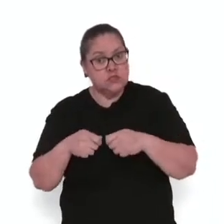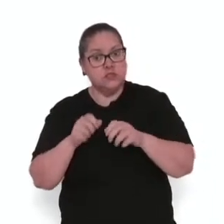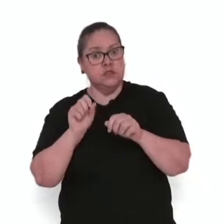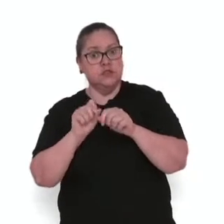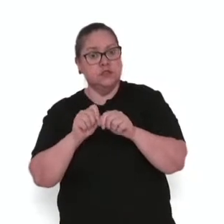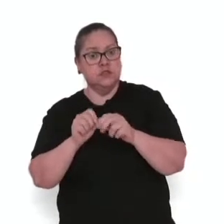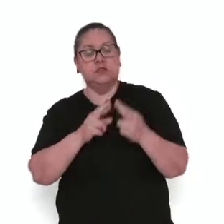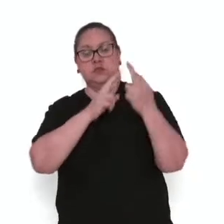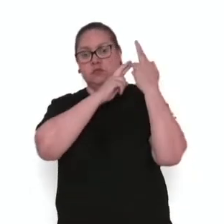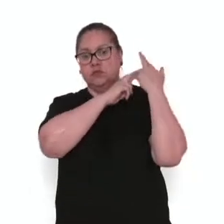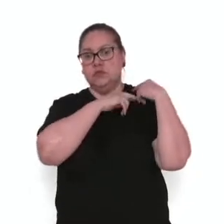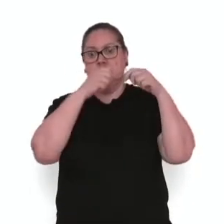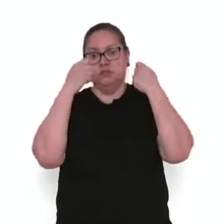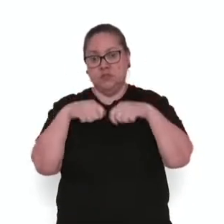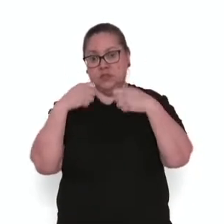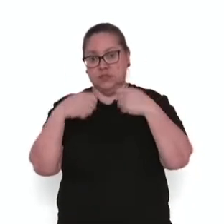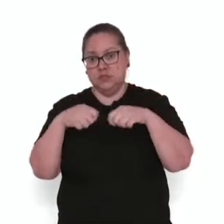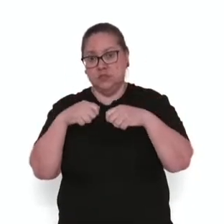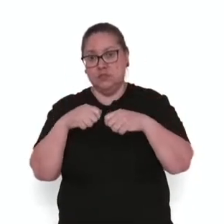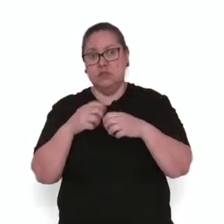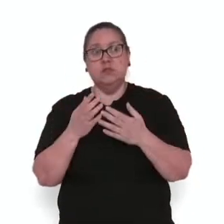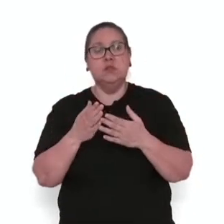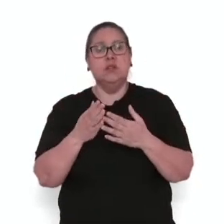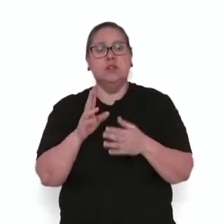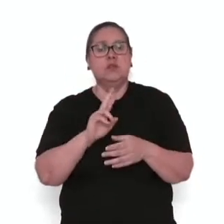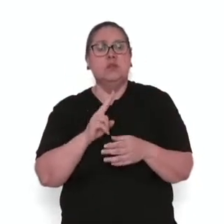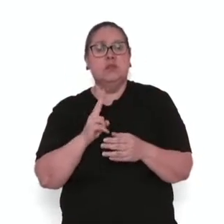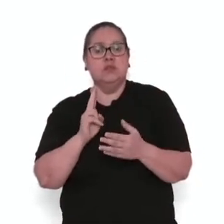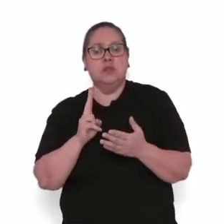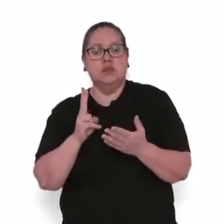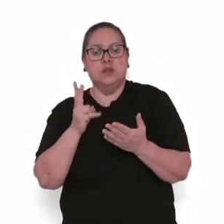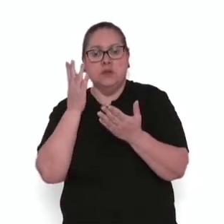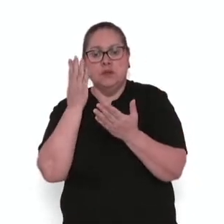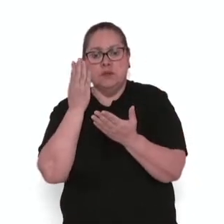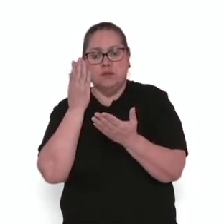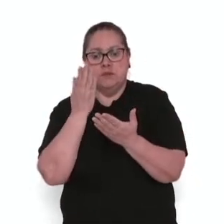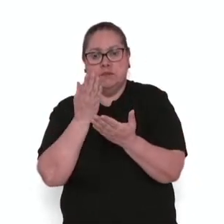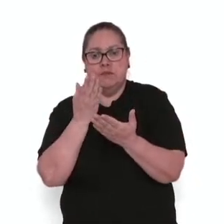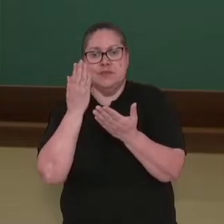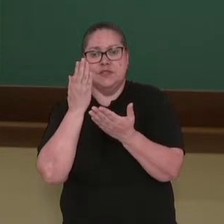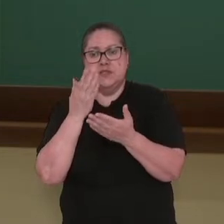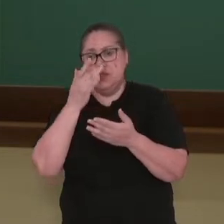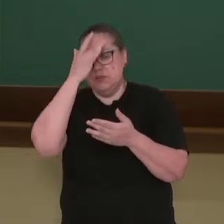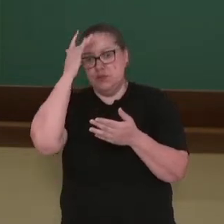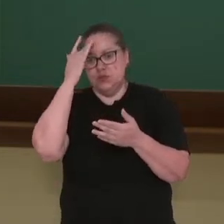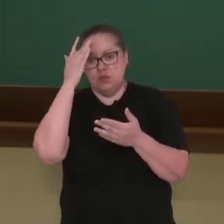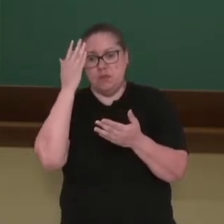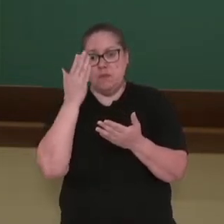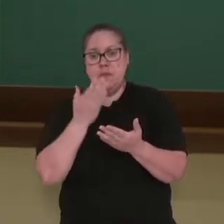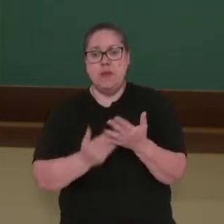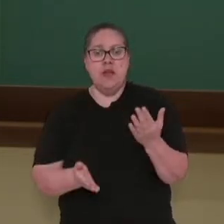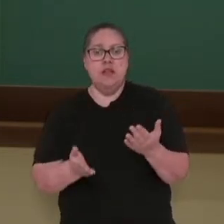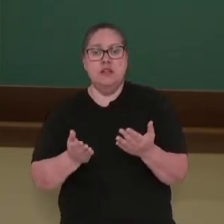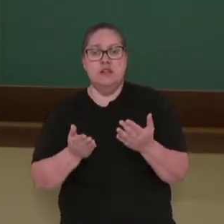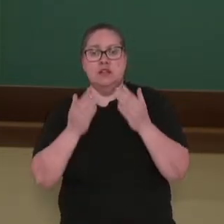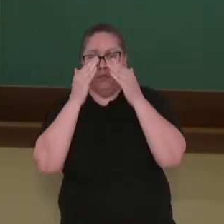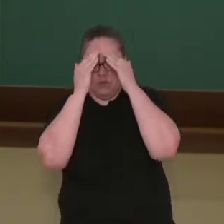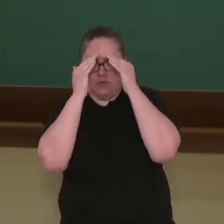responsabilidade é necessária para não ocorrer a quebra de confiança. Então a gente já falou bastante